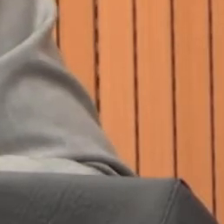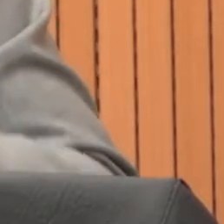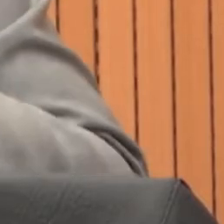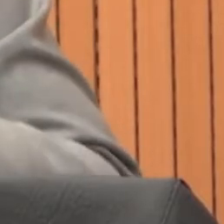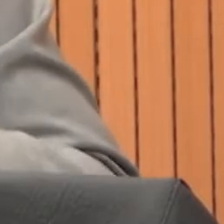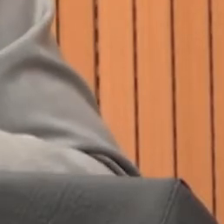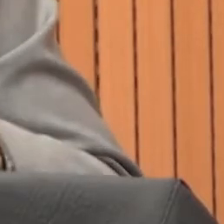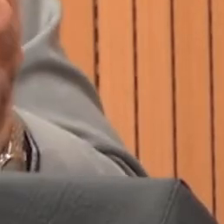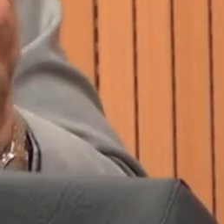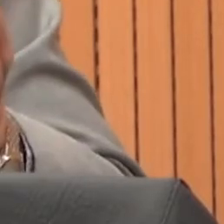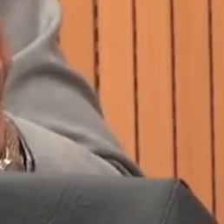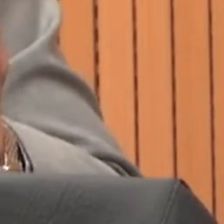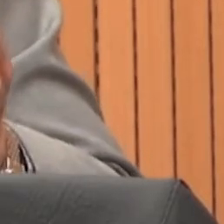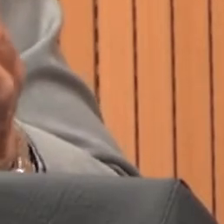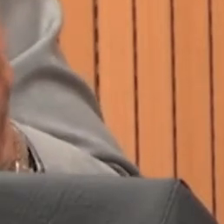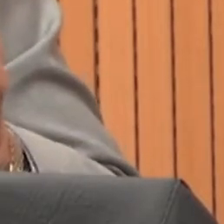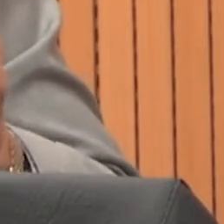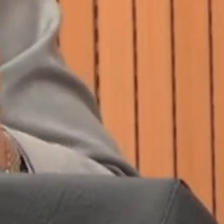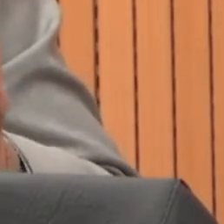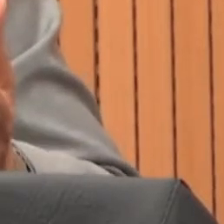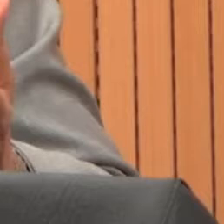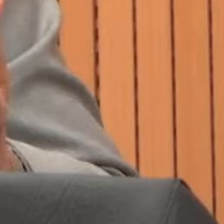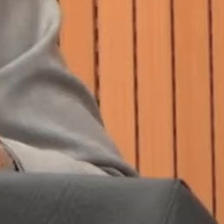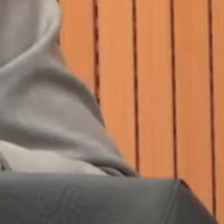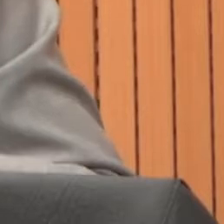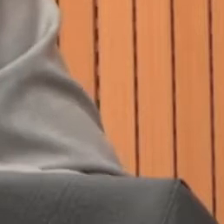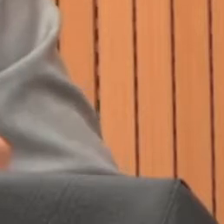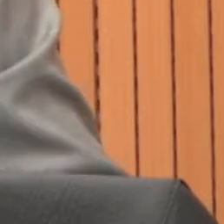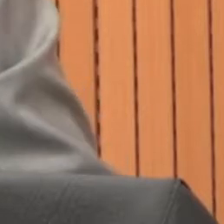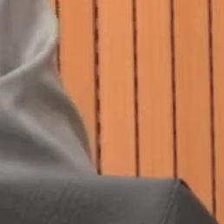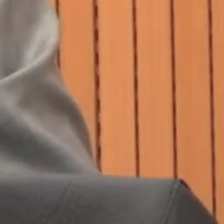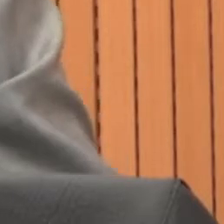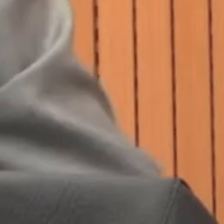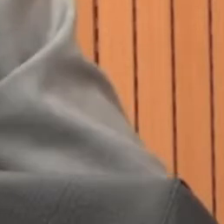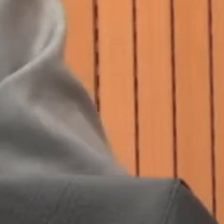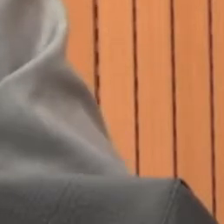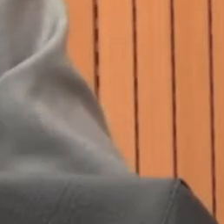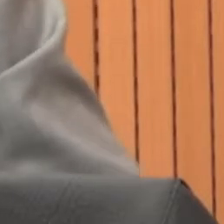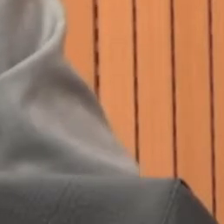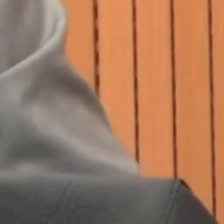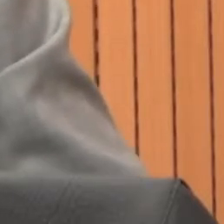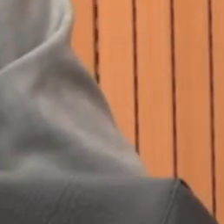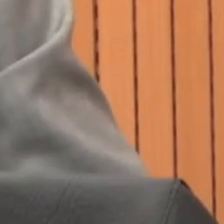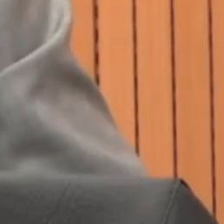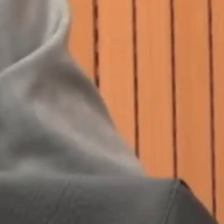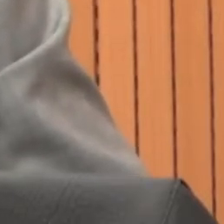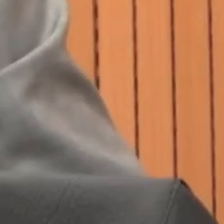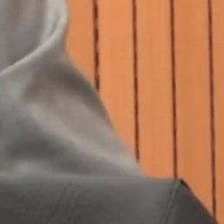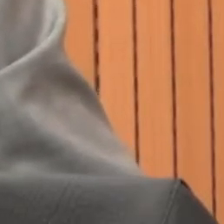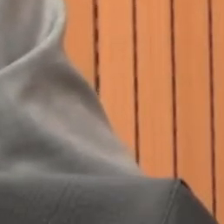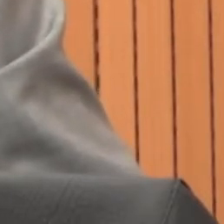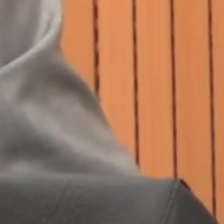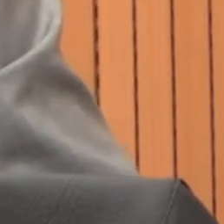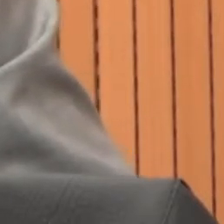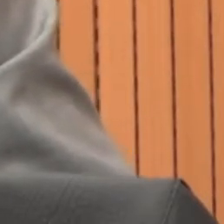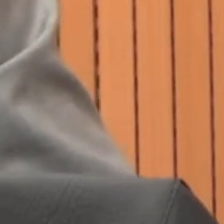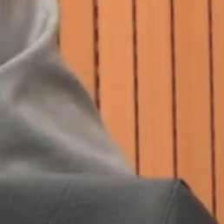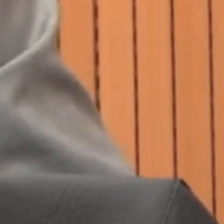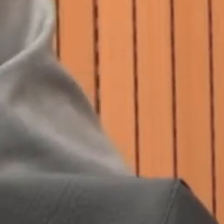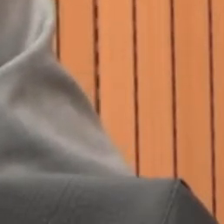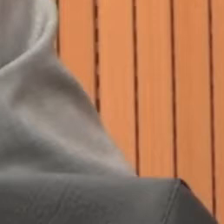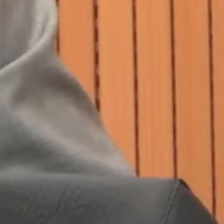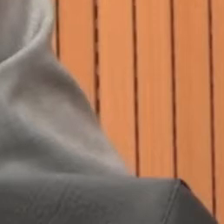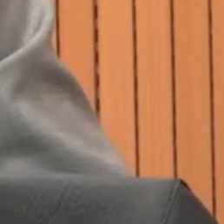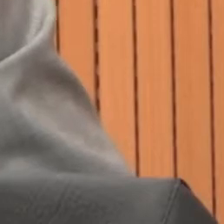enfermagem, faculdade de nutrição, de fisioterapia, de fonoaudiologia. Então, são 4.000 estudantes, e eu garanto para vocês que nós